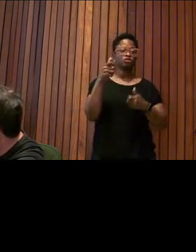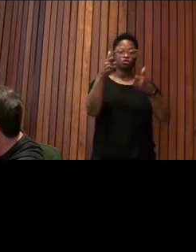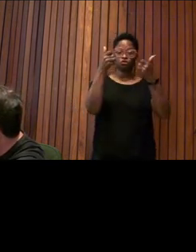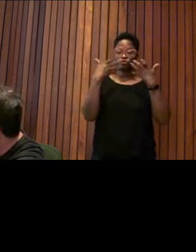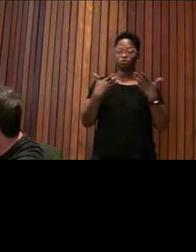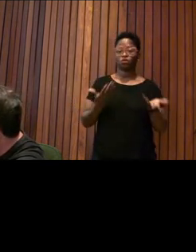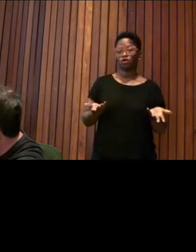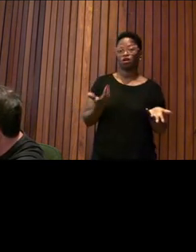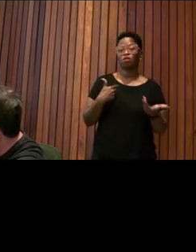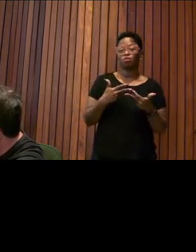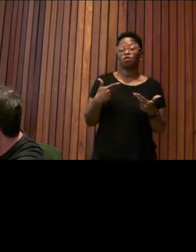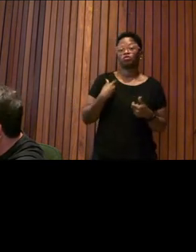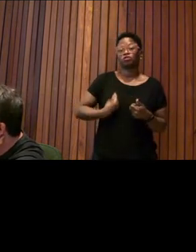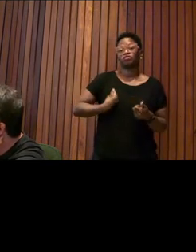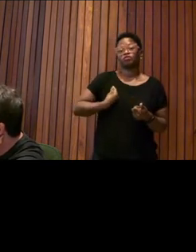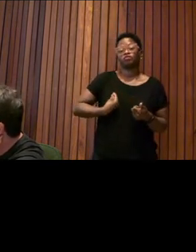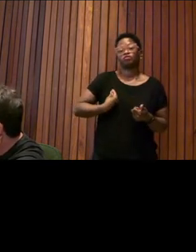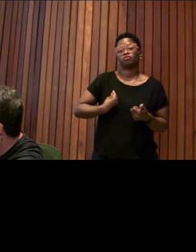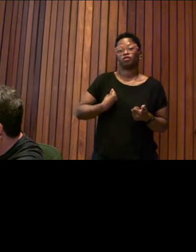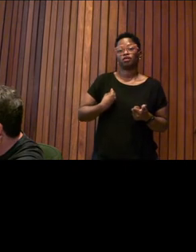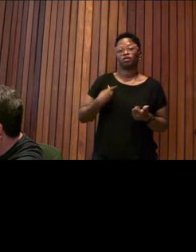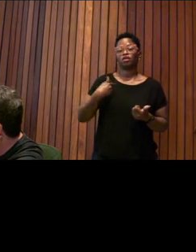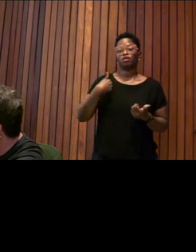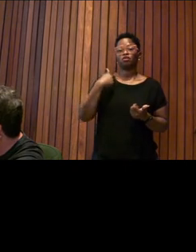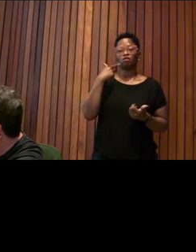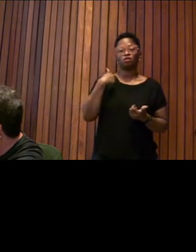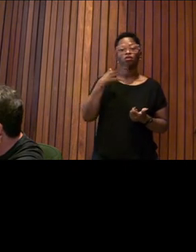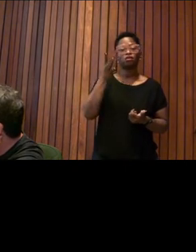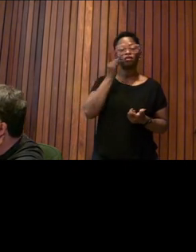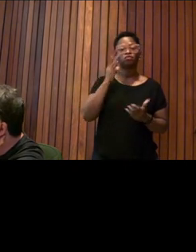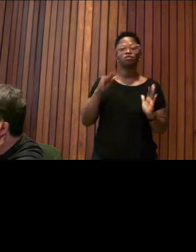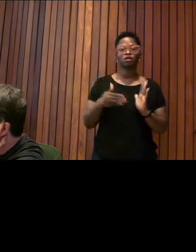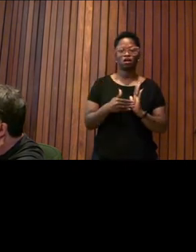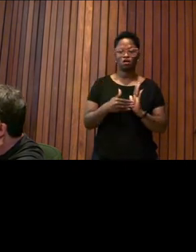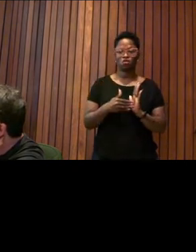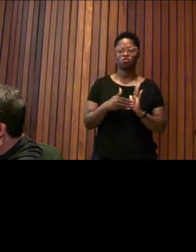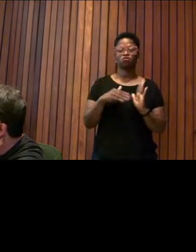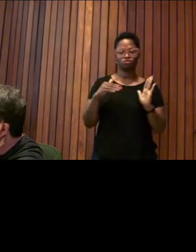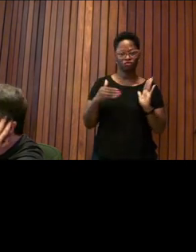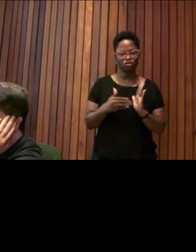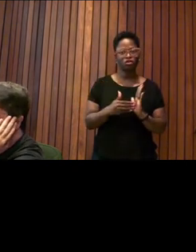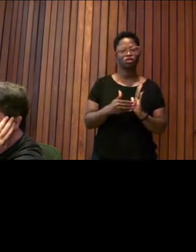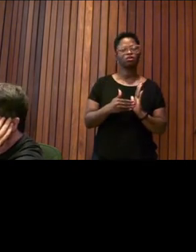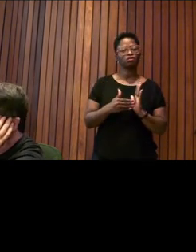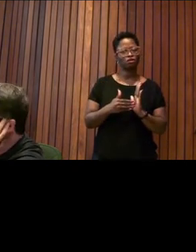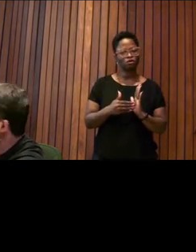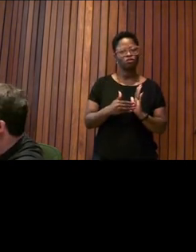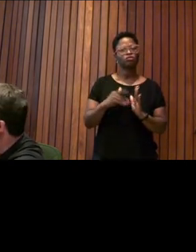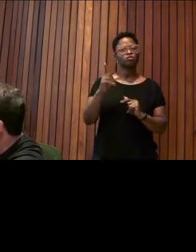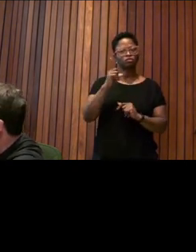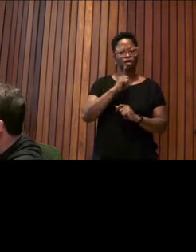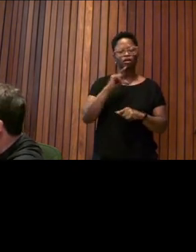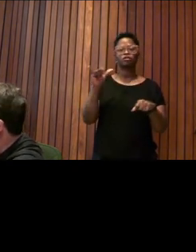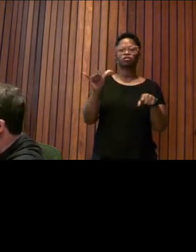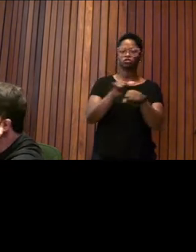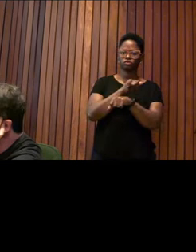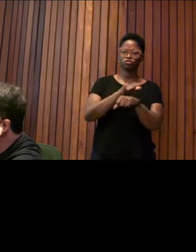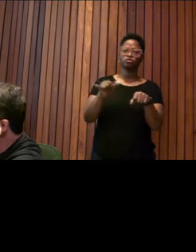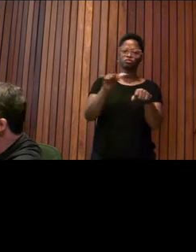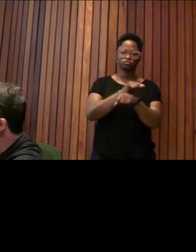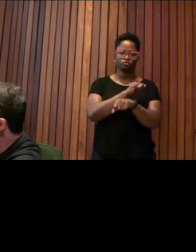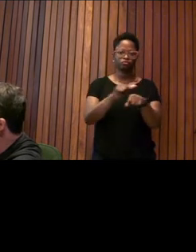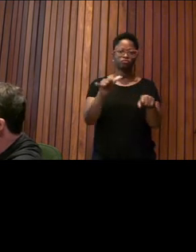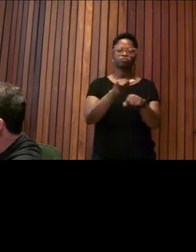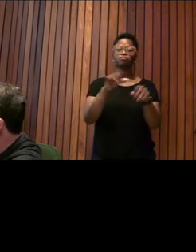ah, é uma coisa viva que tá ali. E eu só peguei isso no final. No final, é assim, tem que ter a estratégia, tem que